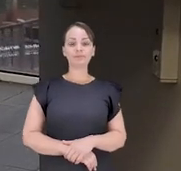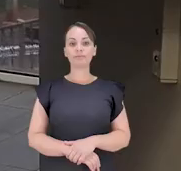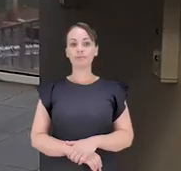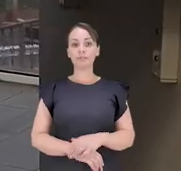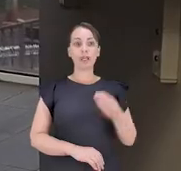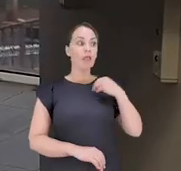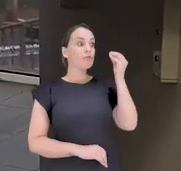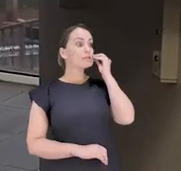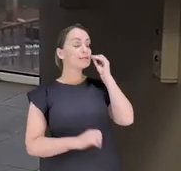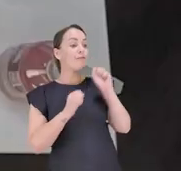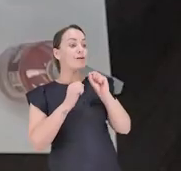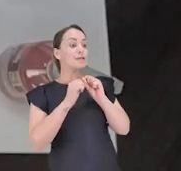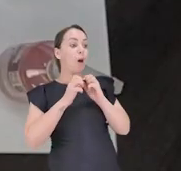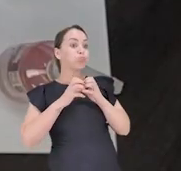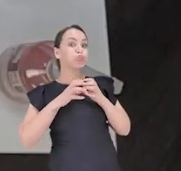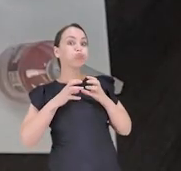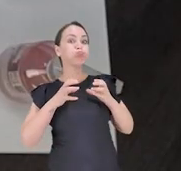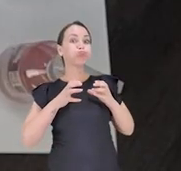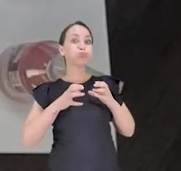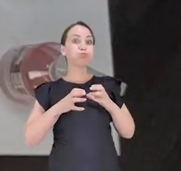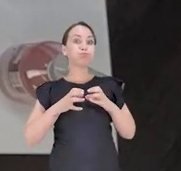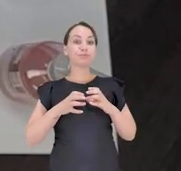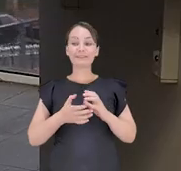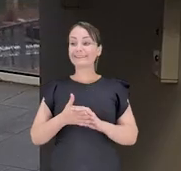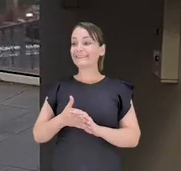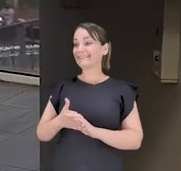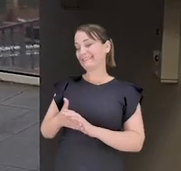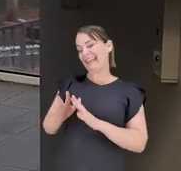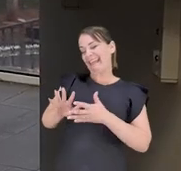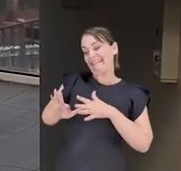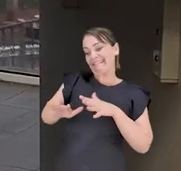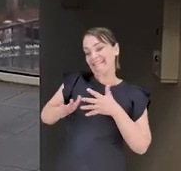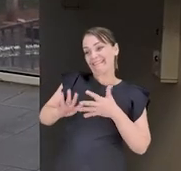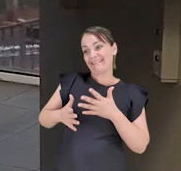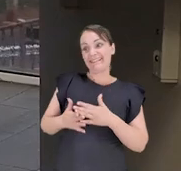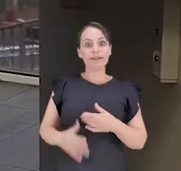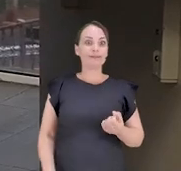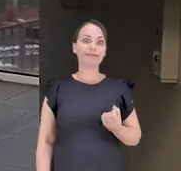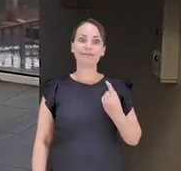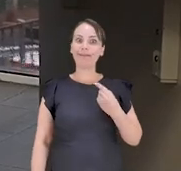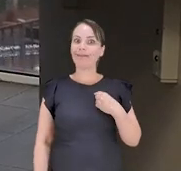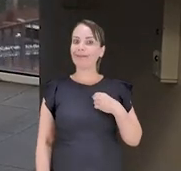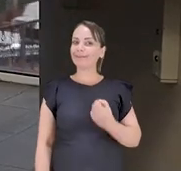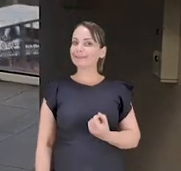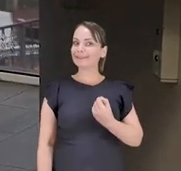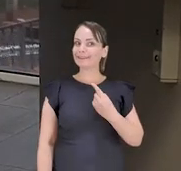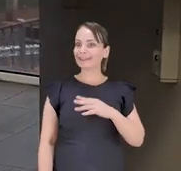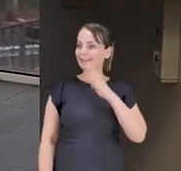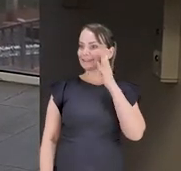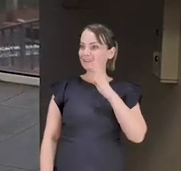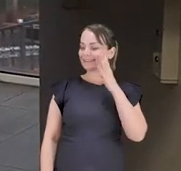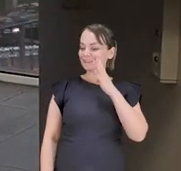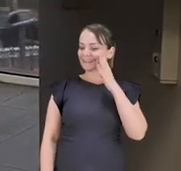Vou tentar fazer uma bolha agora. É, ficou mais ou menos. Do céu, que demais. Eu tô